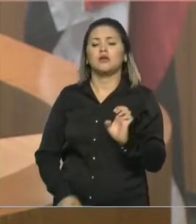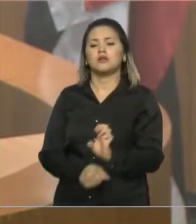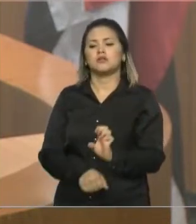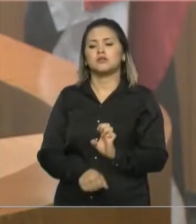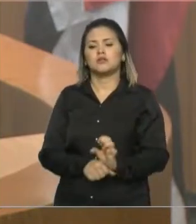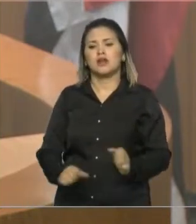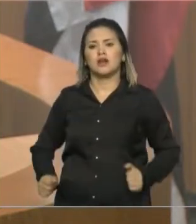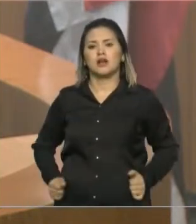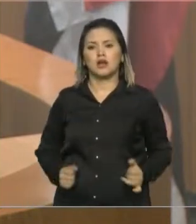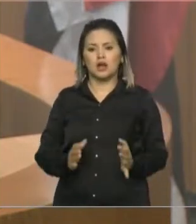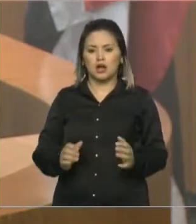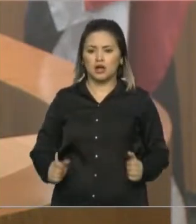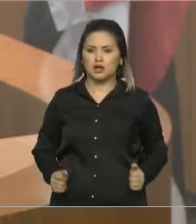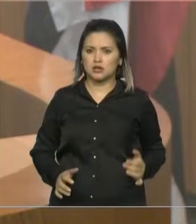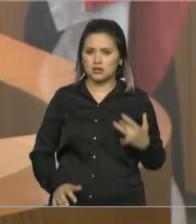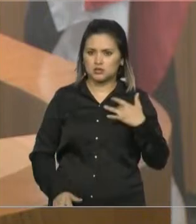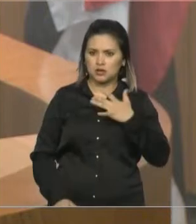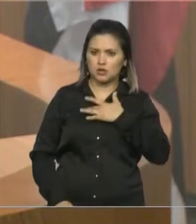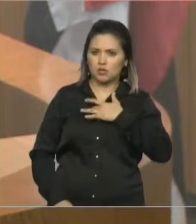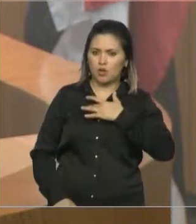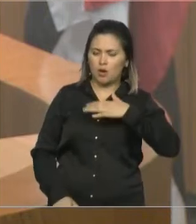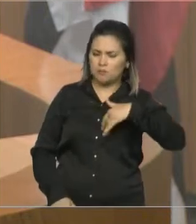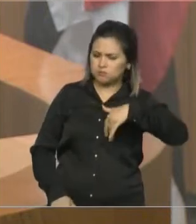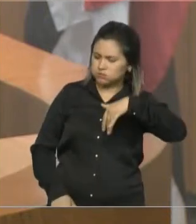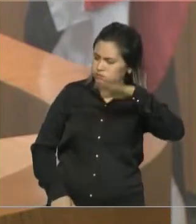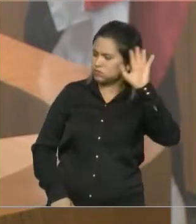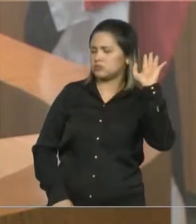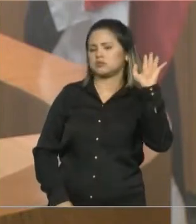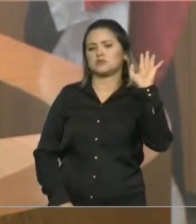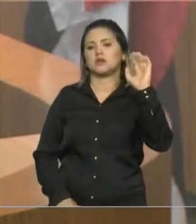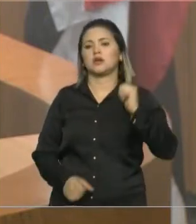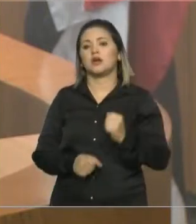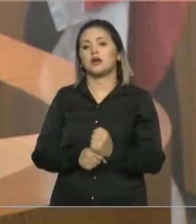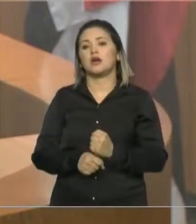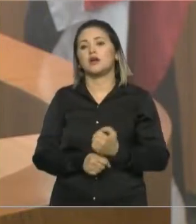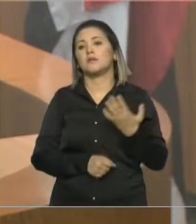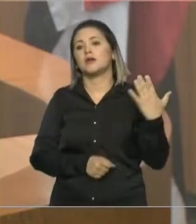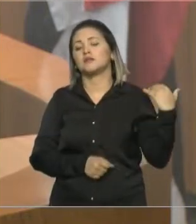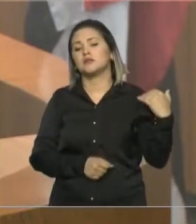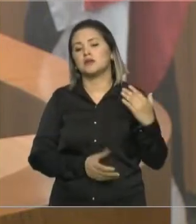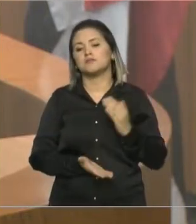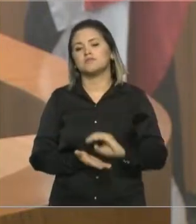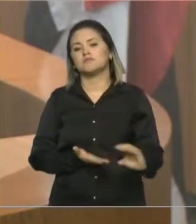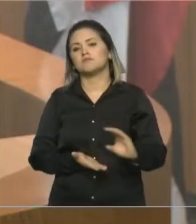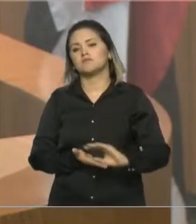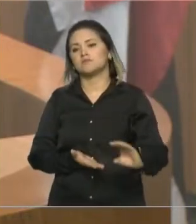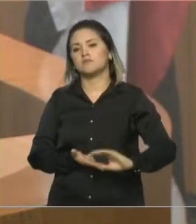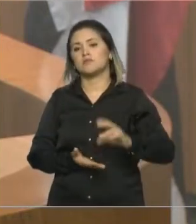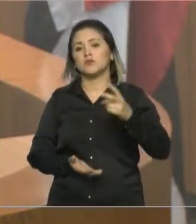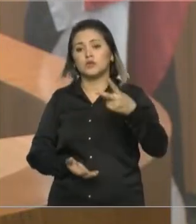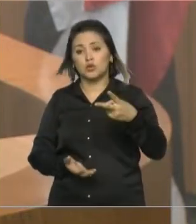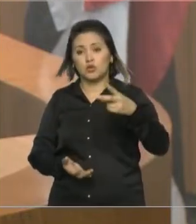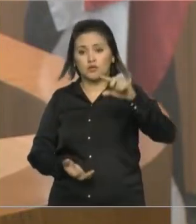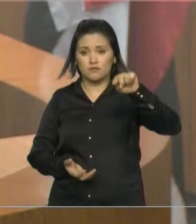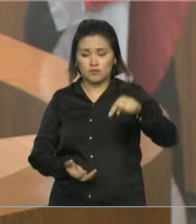conduzido a galopantes aumentos. No ano passado foram investidos aí pelo governo do Estado do Maranhão 2,2 bi